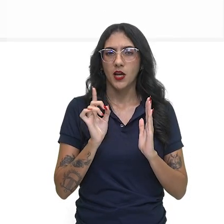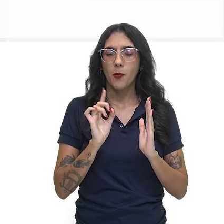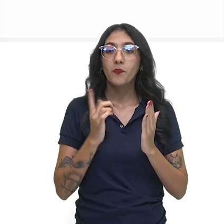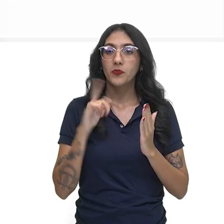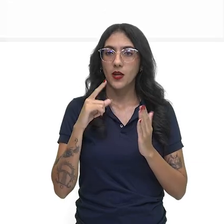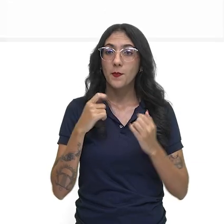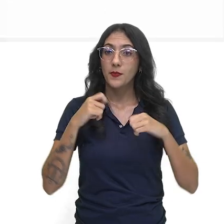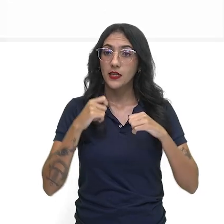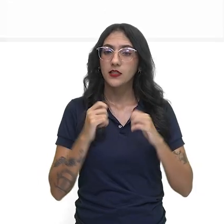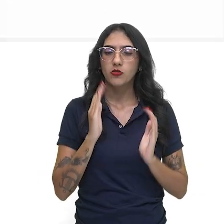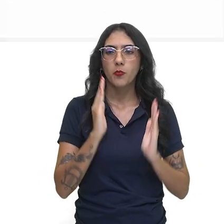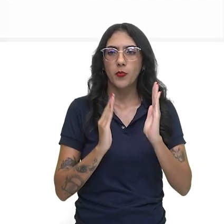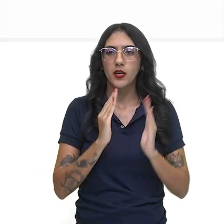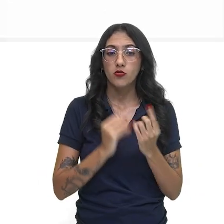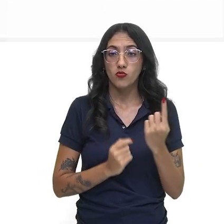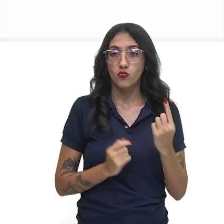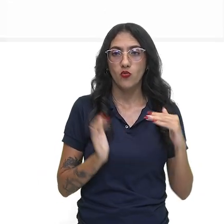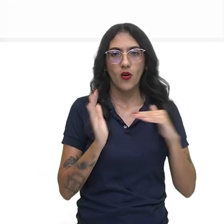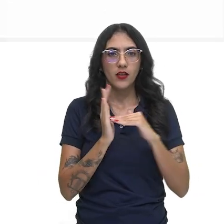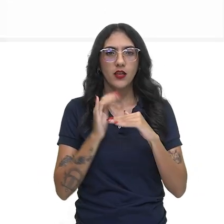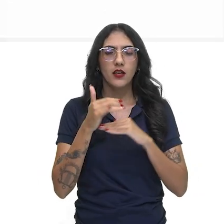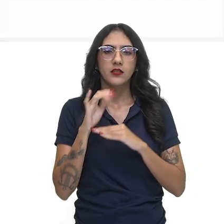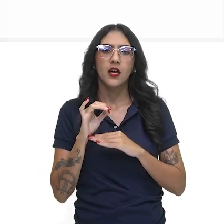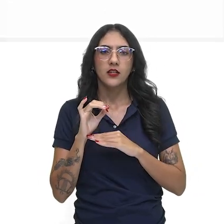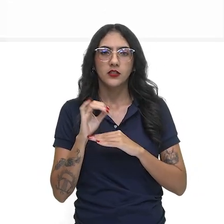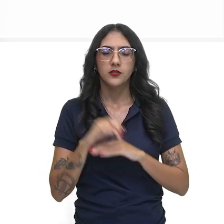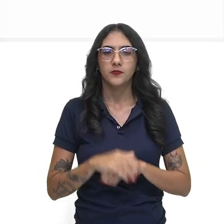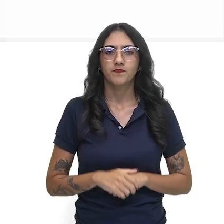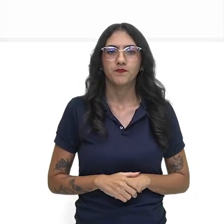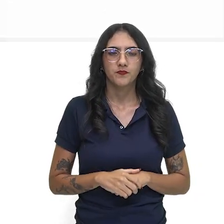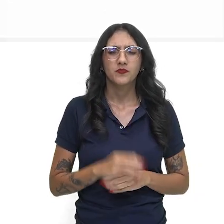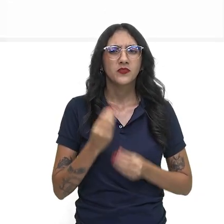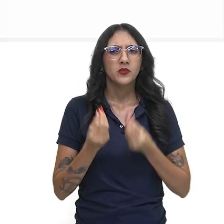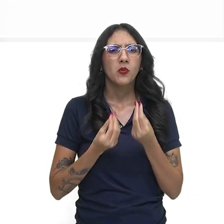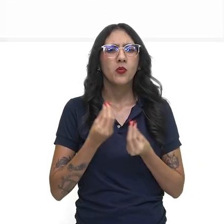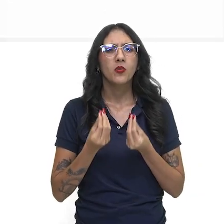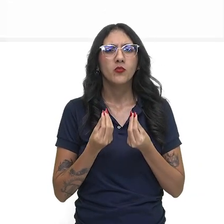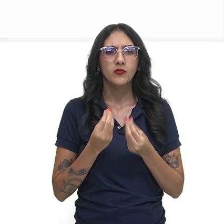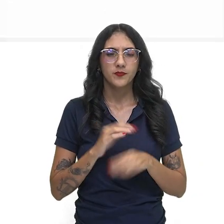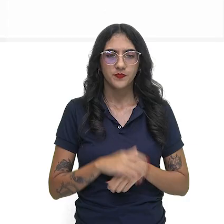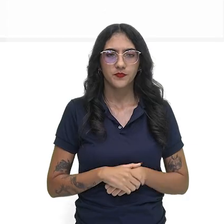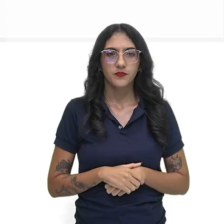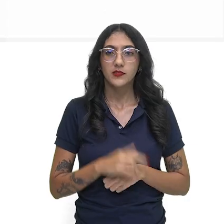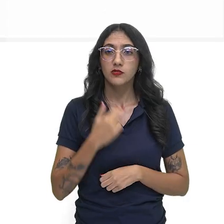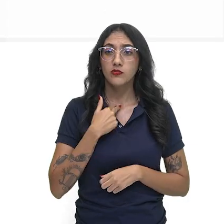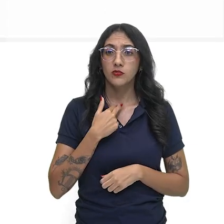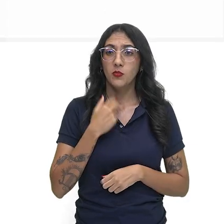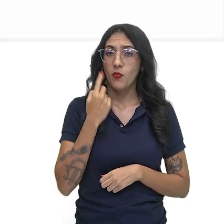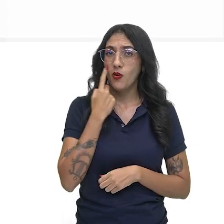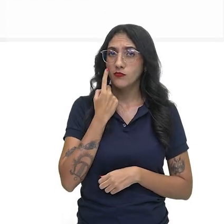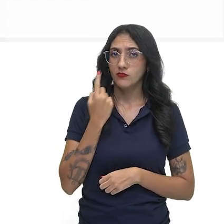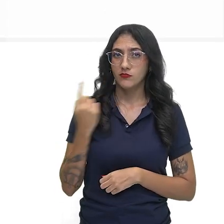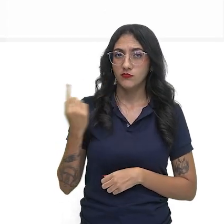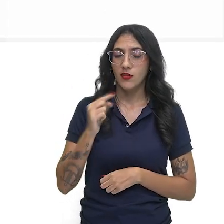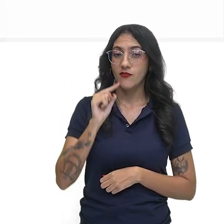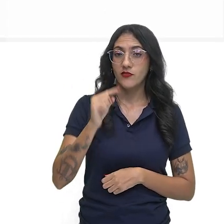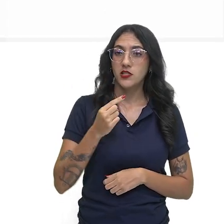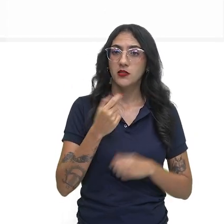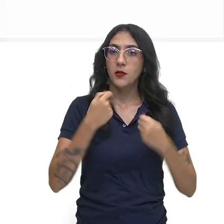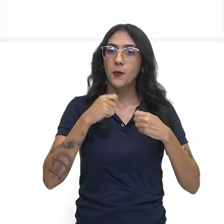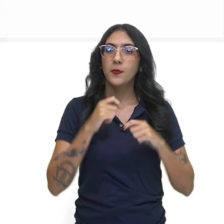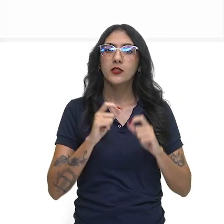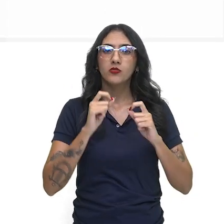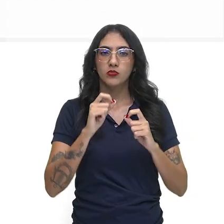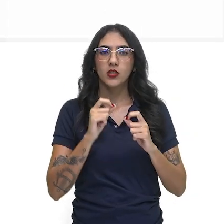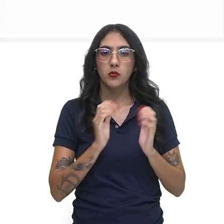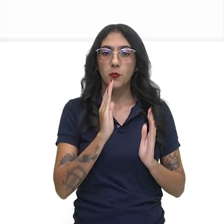número ficar entre 1 e 10. Para ele ficar entre 1 e 10, essa vírgula não pode estar aí. Essa vírgula tem que estar entre o 1